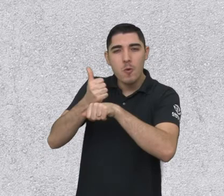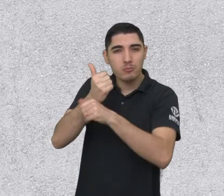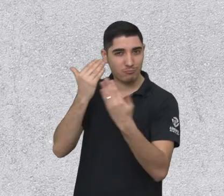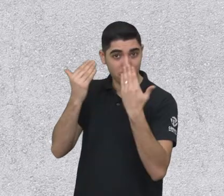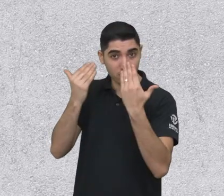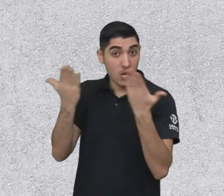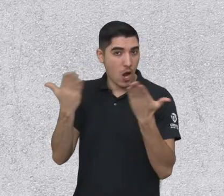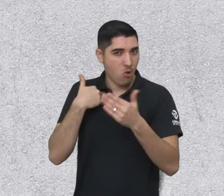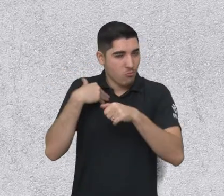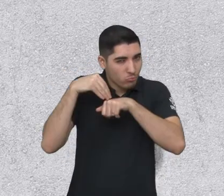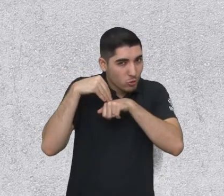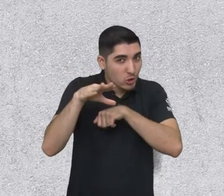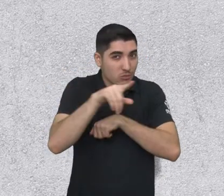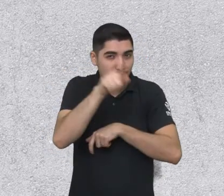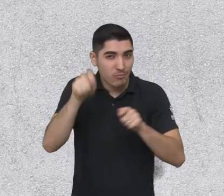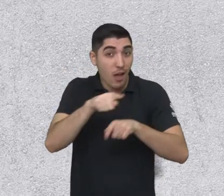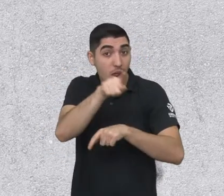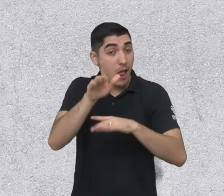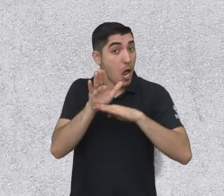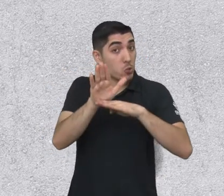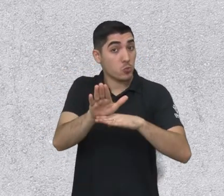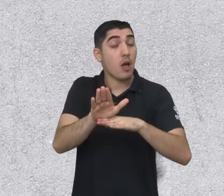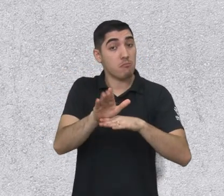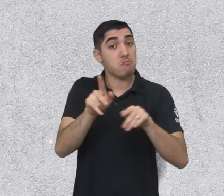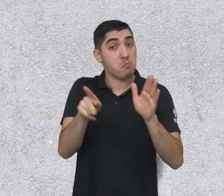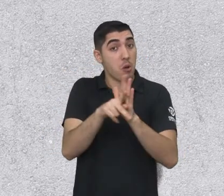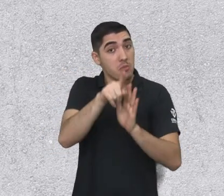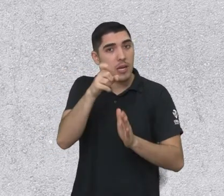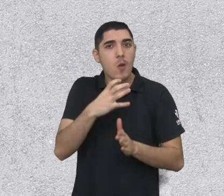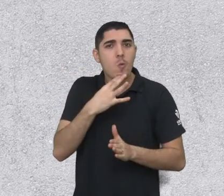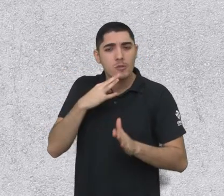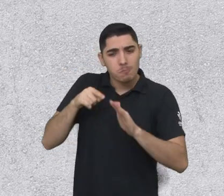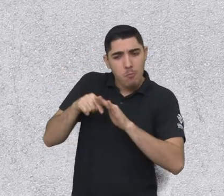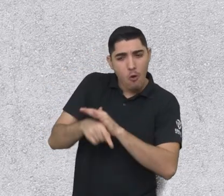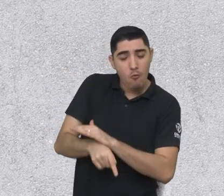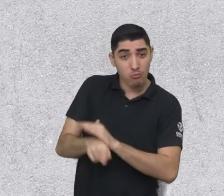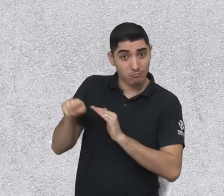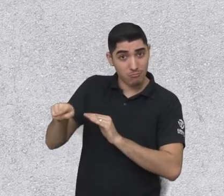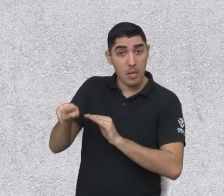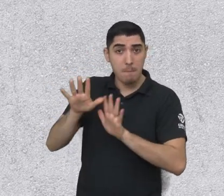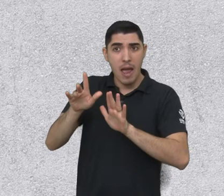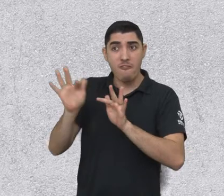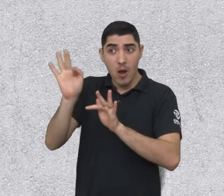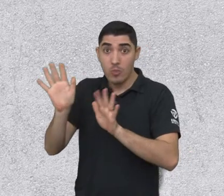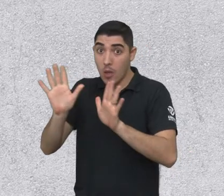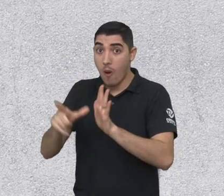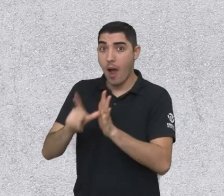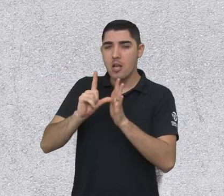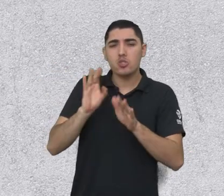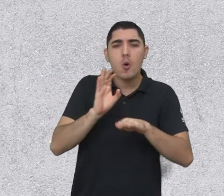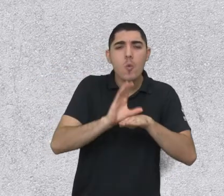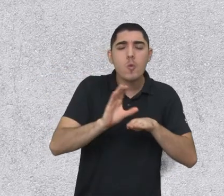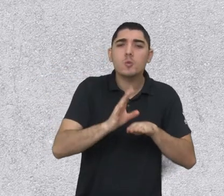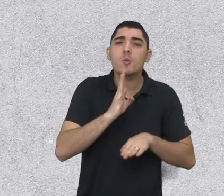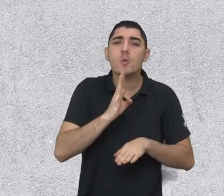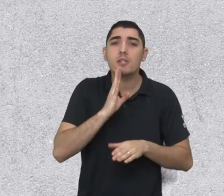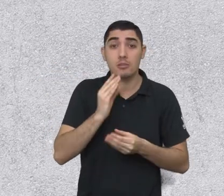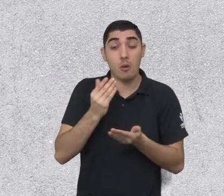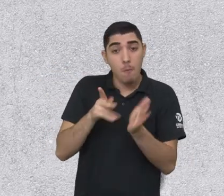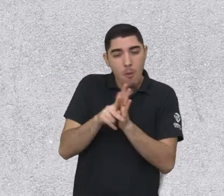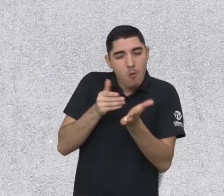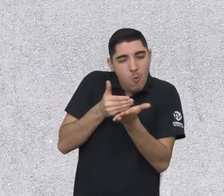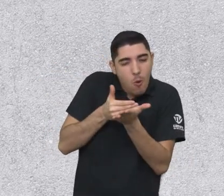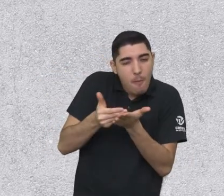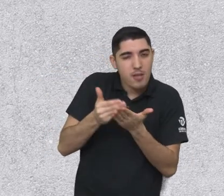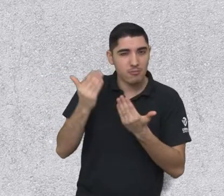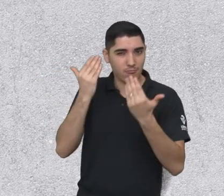psicólogo? Vou passar uma dica que pode te ajudar ainda mais a se aprofundar no assunto antes de começar uma graduação: cursos de introdução